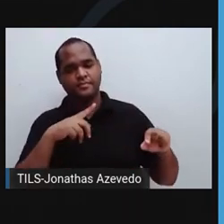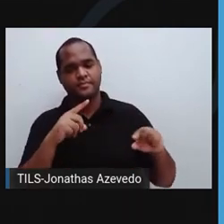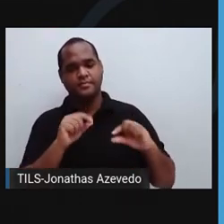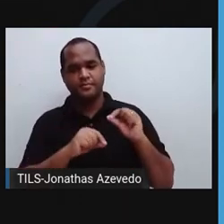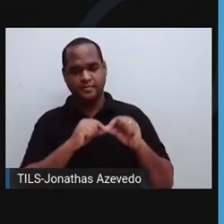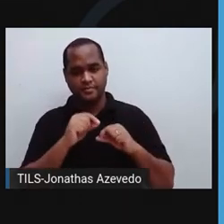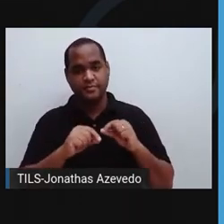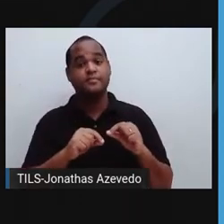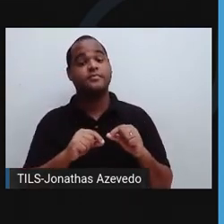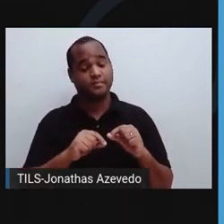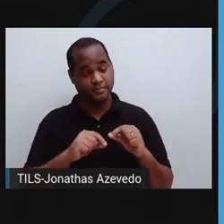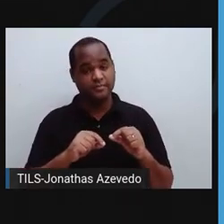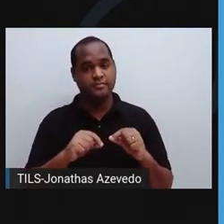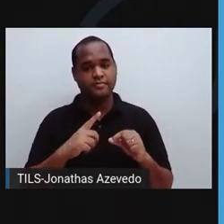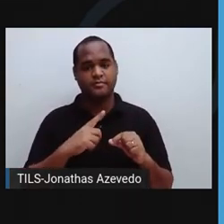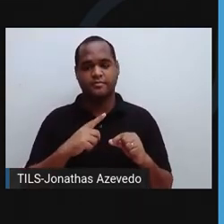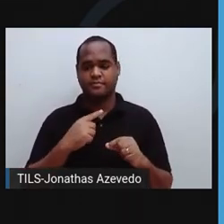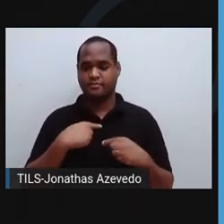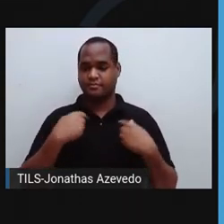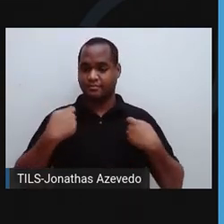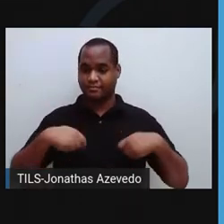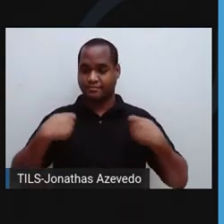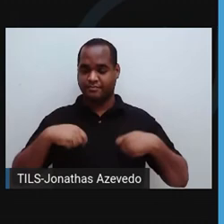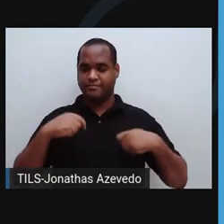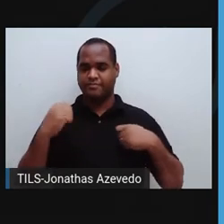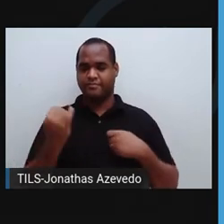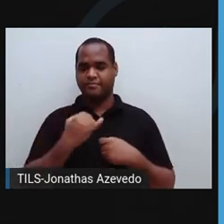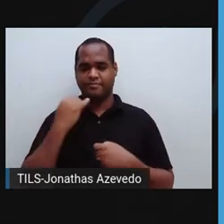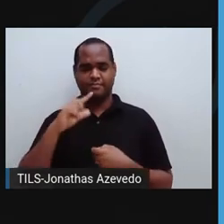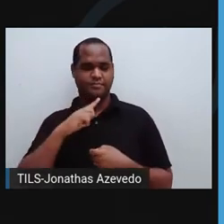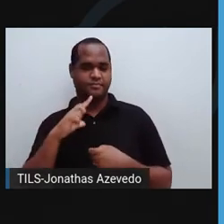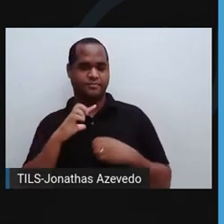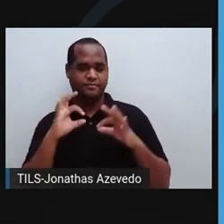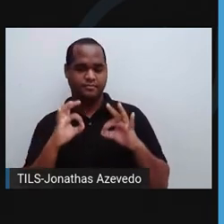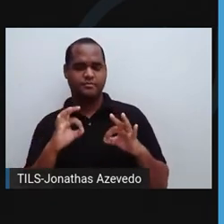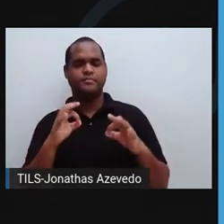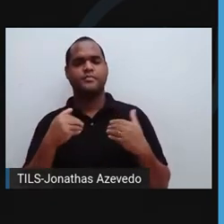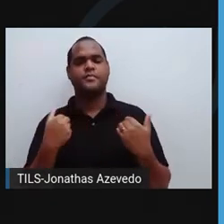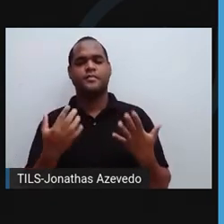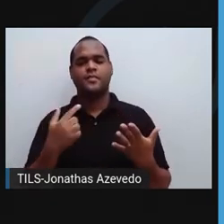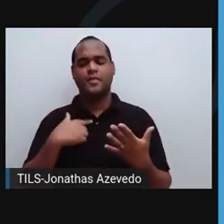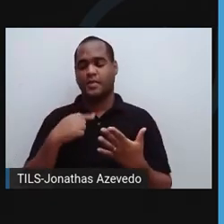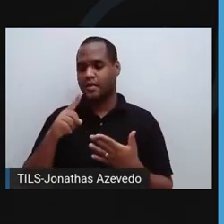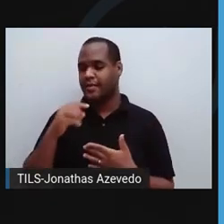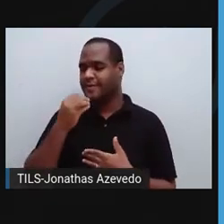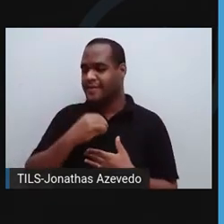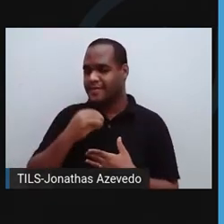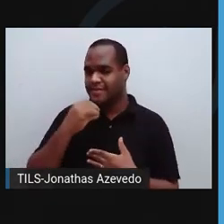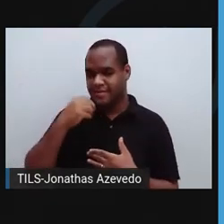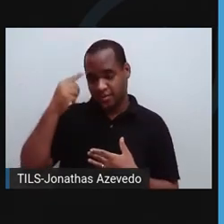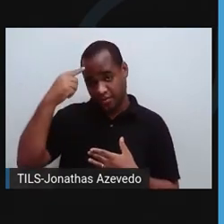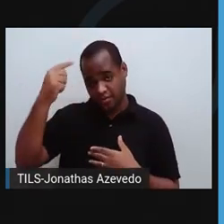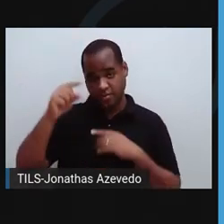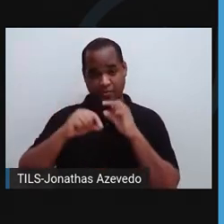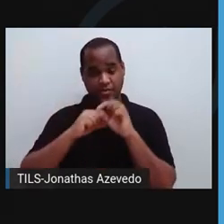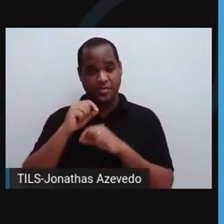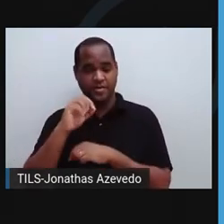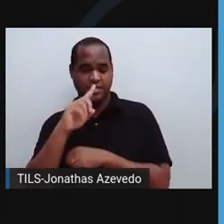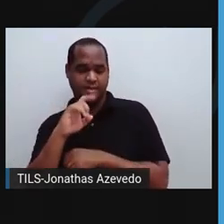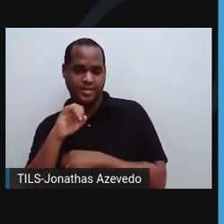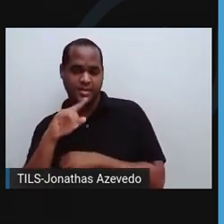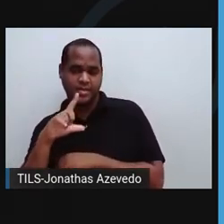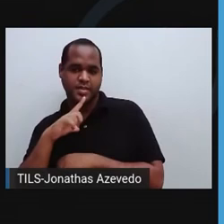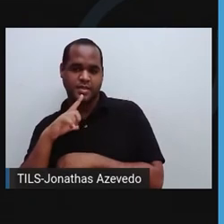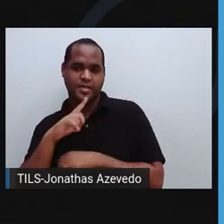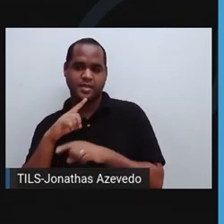para viver. E quando eu me alimentei dele, eu peguei parte dela. Então, quando a gente vê uma cadeia alimentar, ela não pode ser imensa, surreal, sem fim.